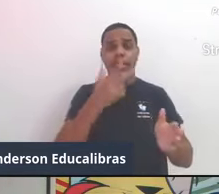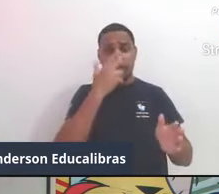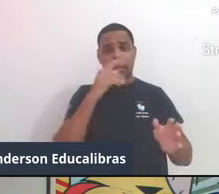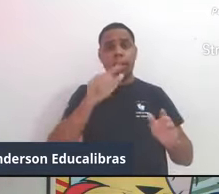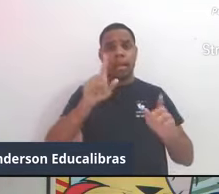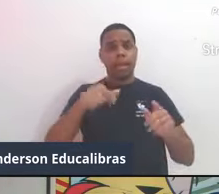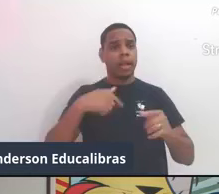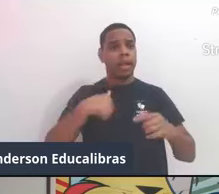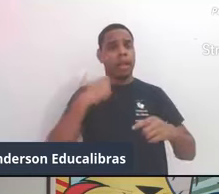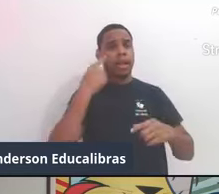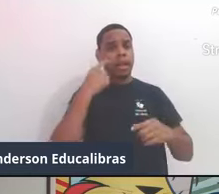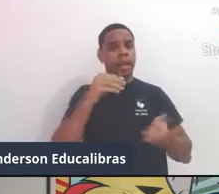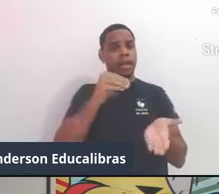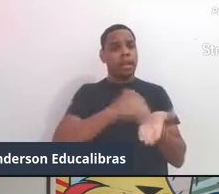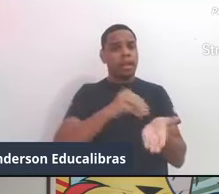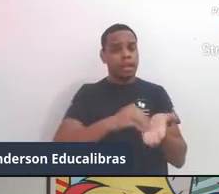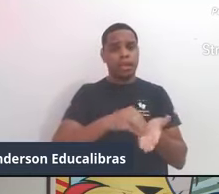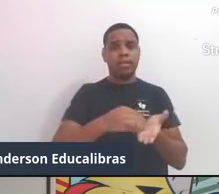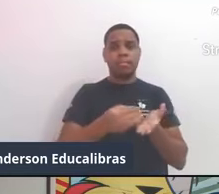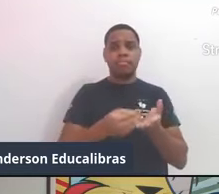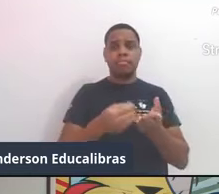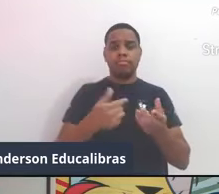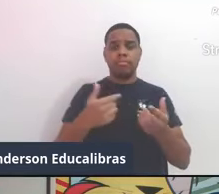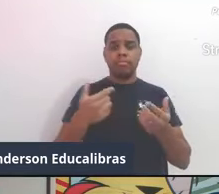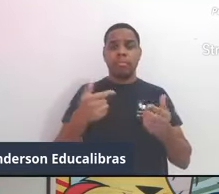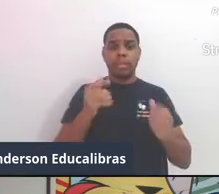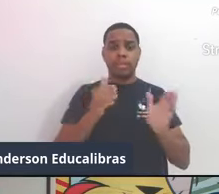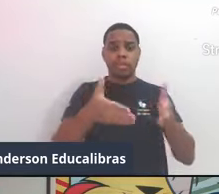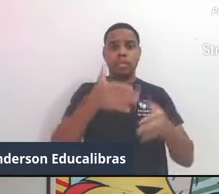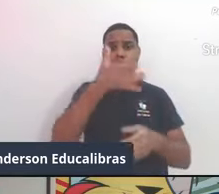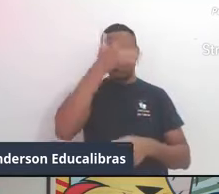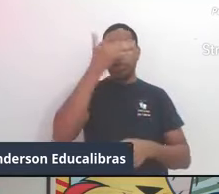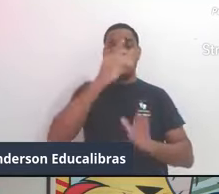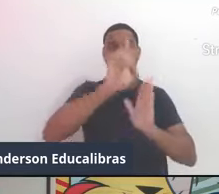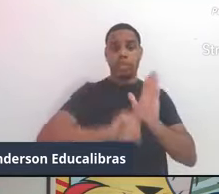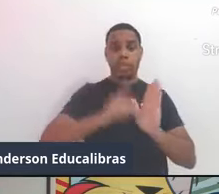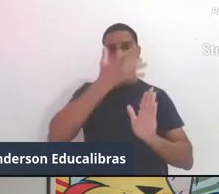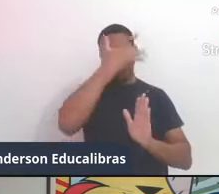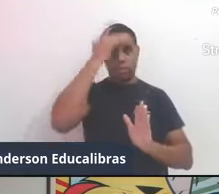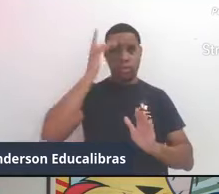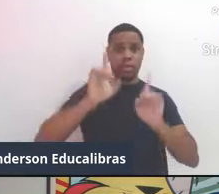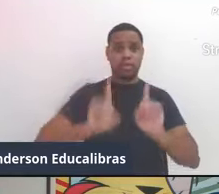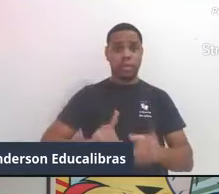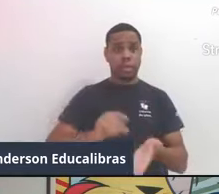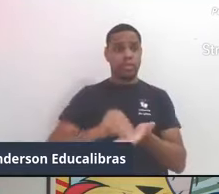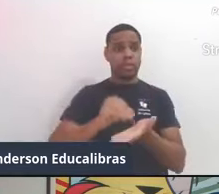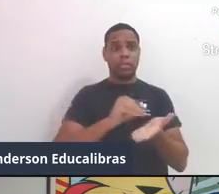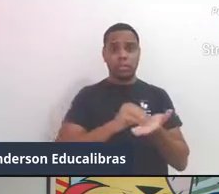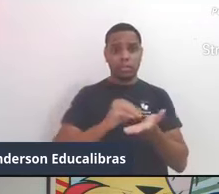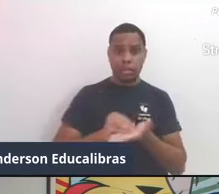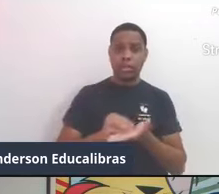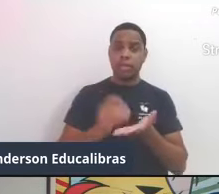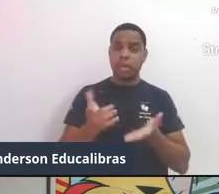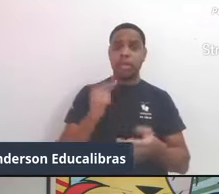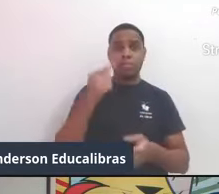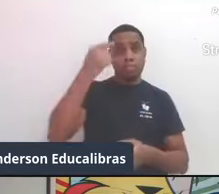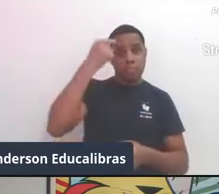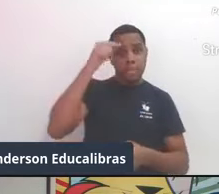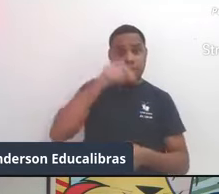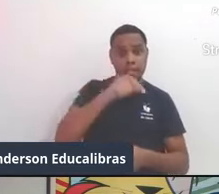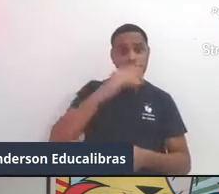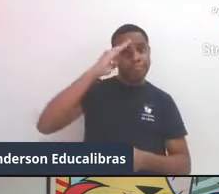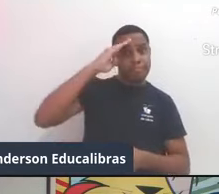grande de falta de aplicação dos direitos das pessoas com deficiência. Então, esse é o ponto principal,